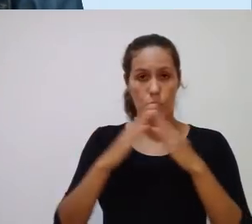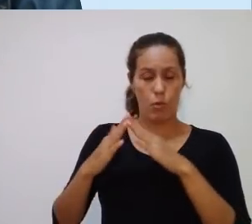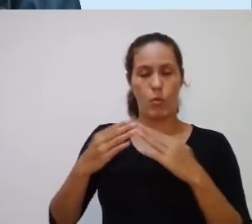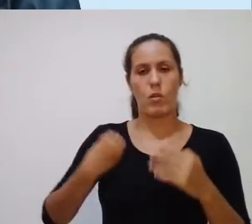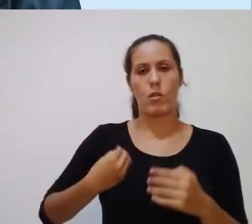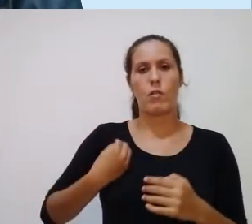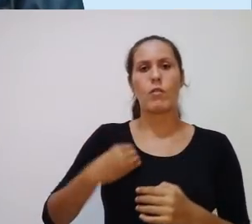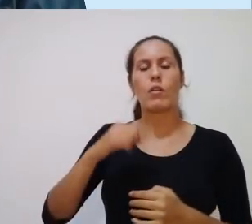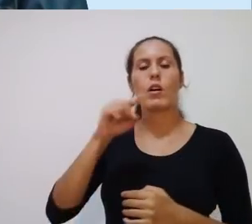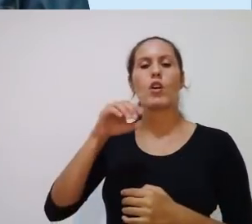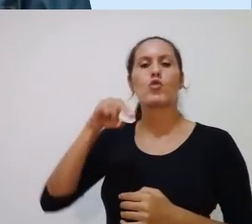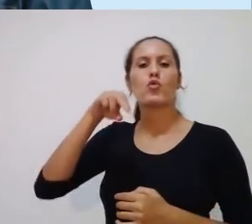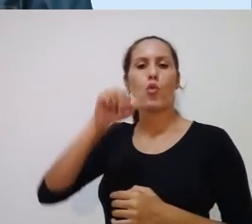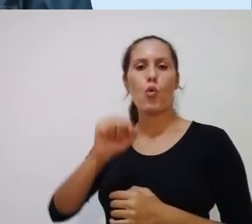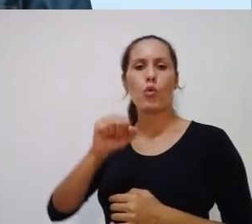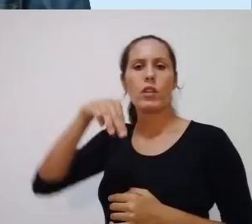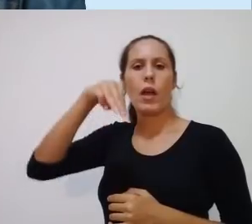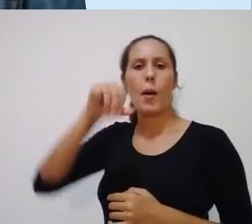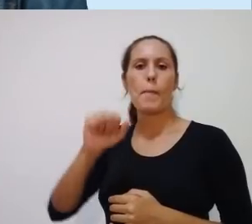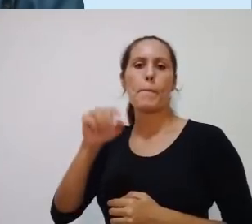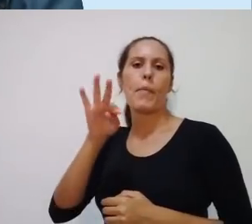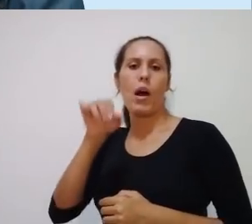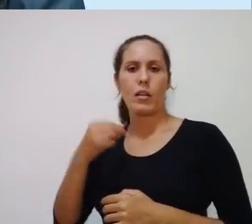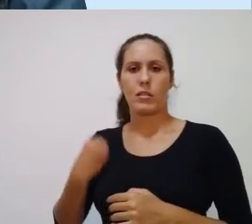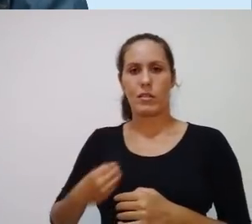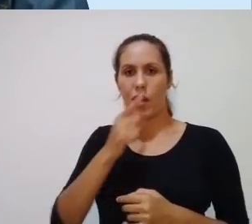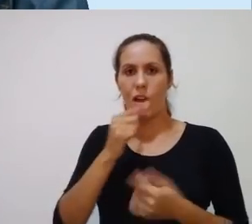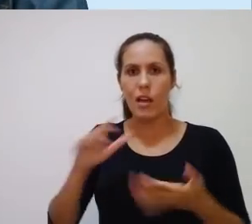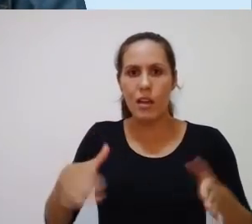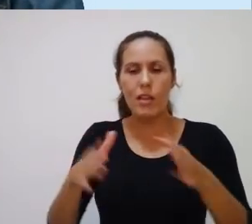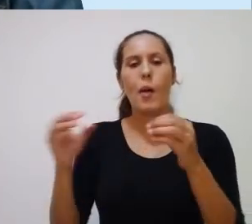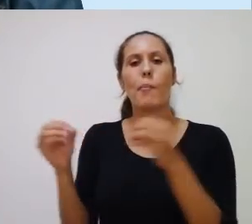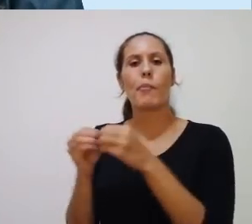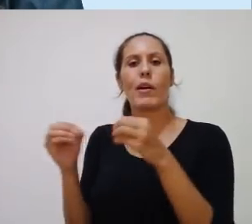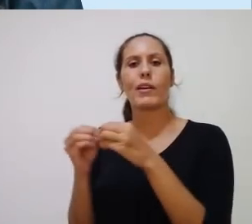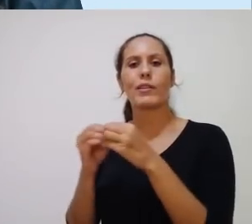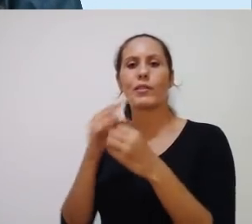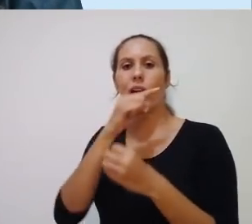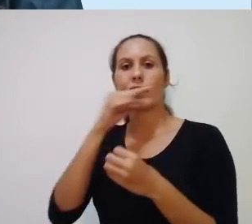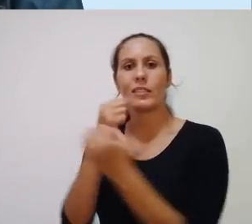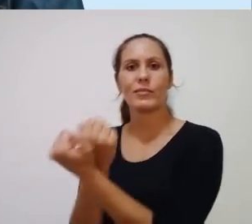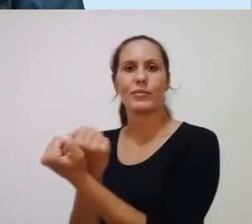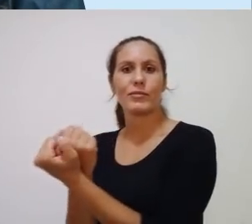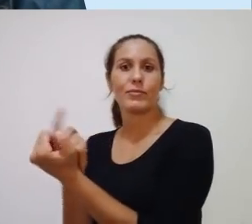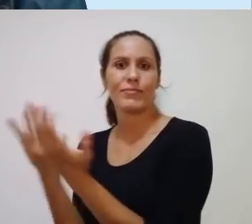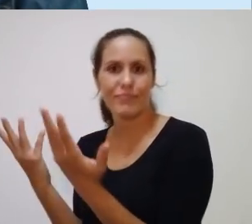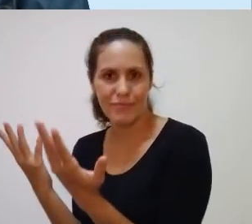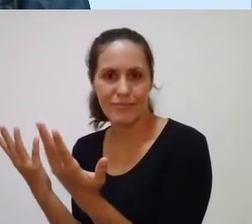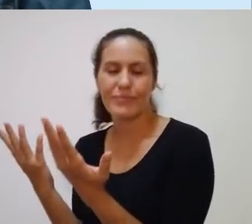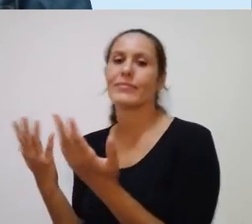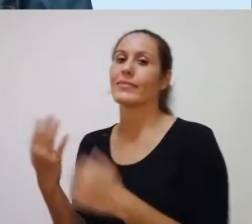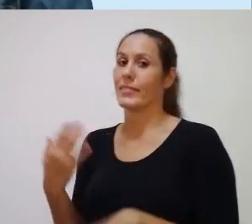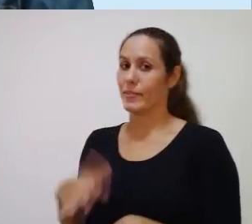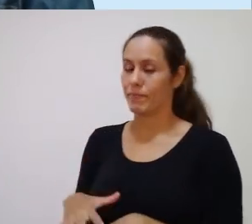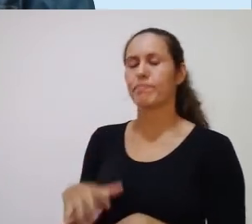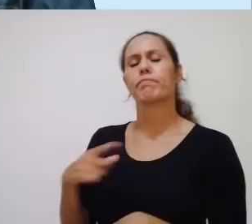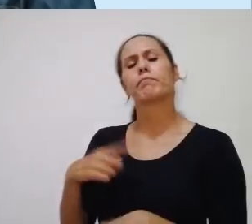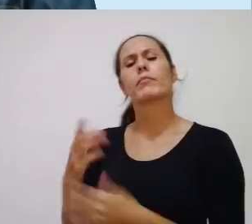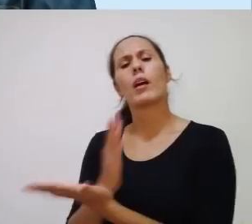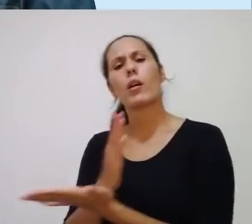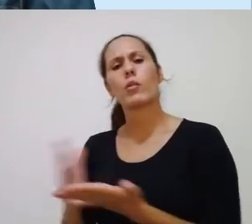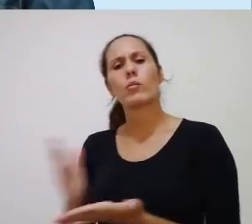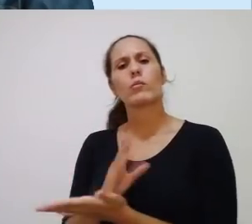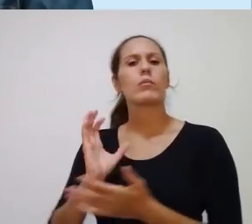por exemplo, perto de usinas de cana-de-açúcar. Sim. E de repente algumas usinas dessas aí, quando acontecem alguns